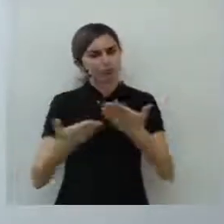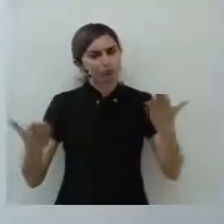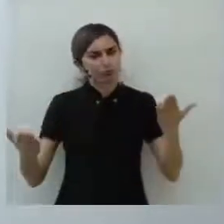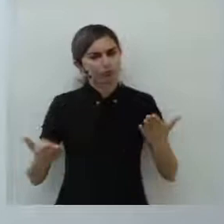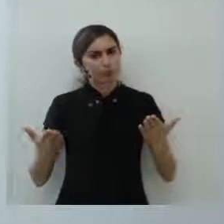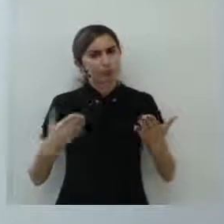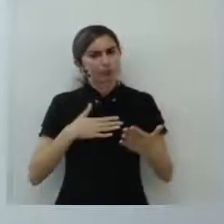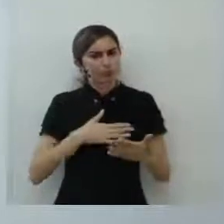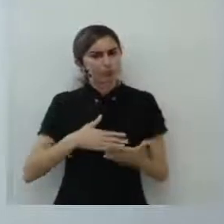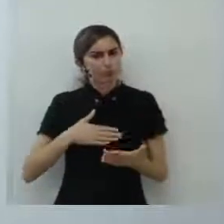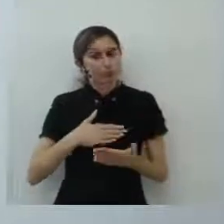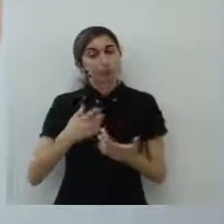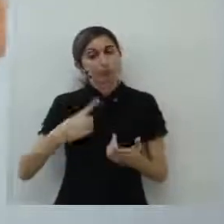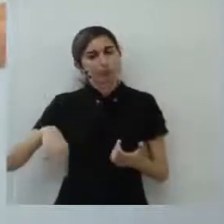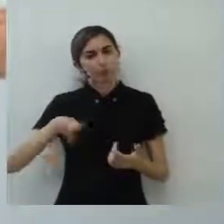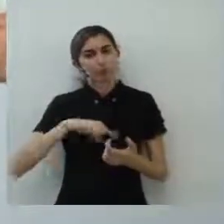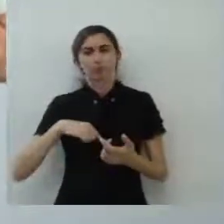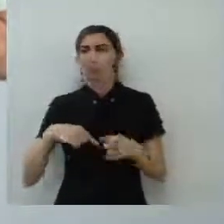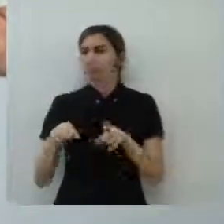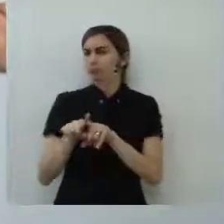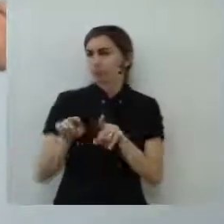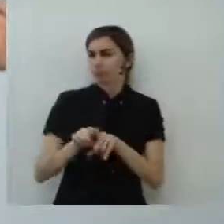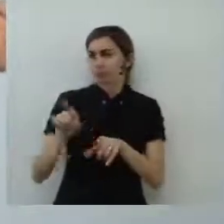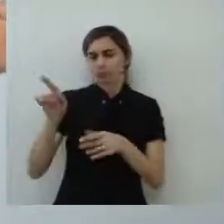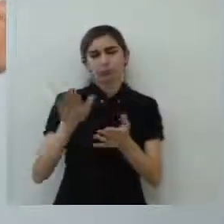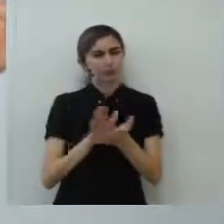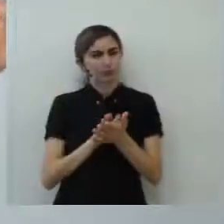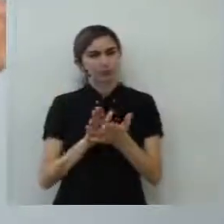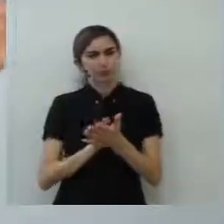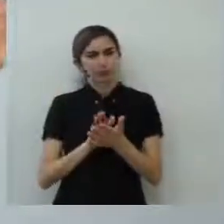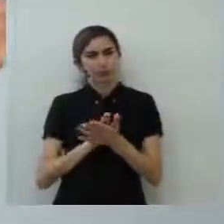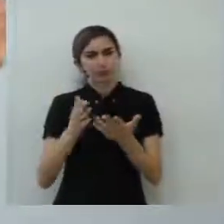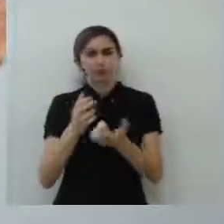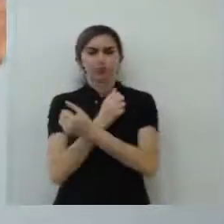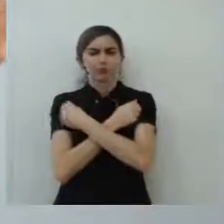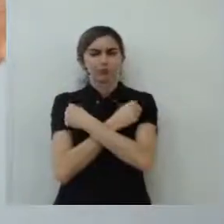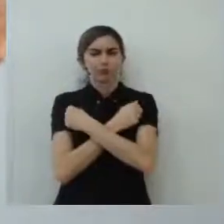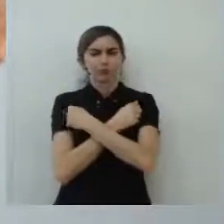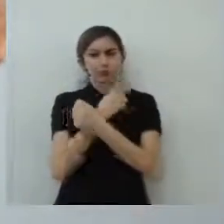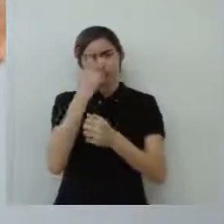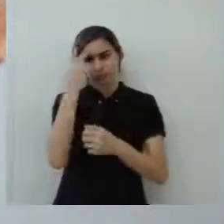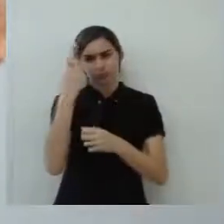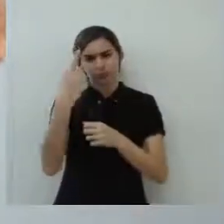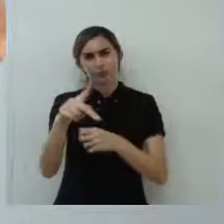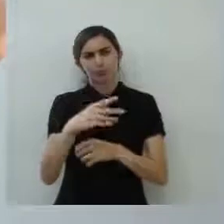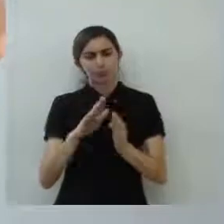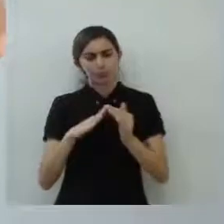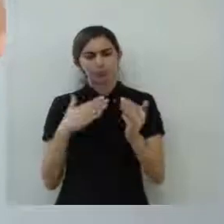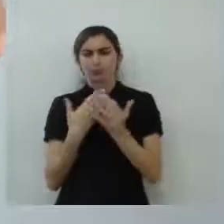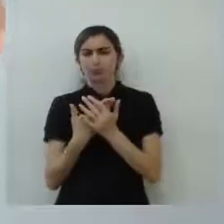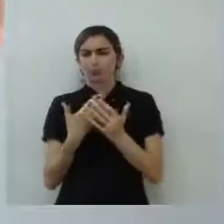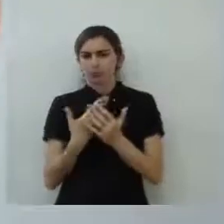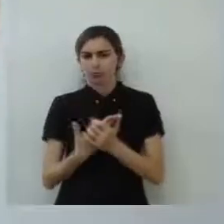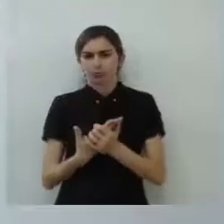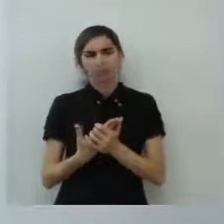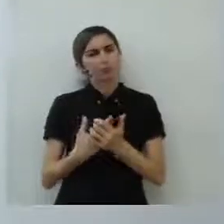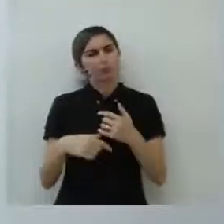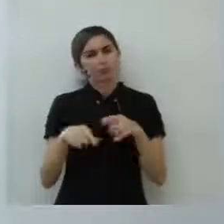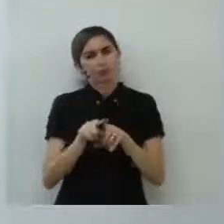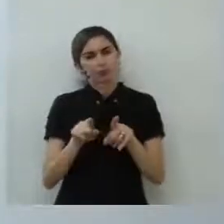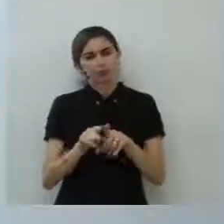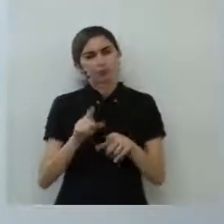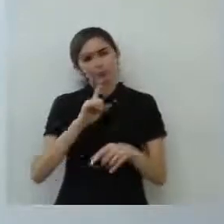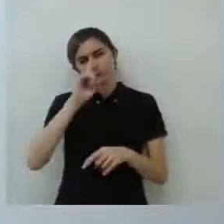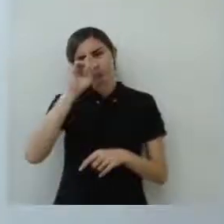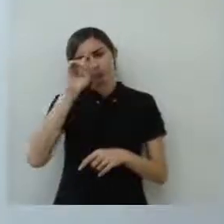uma lisonja muito grande para nós. E também um parabéns aí, um forte abraço ao pessoal do seu colégio, não é isso? A sua escola? Isso, quero